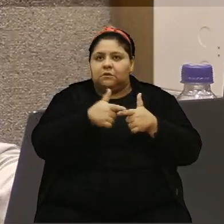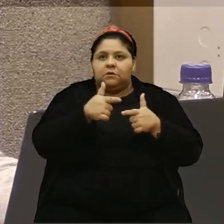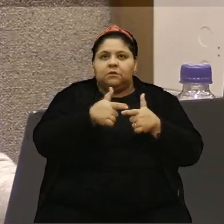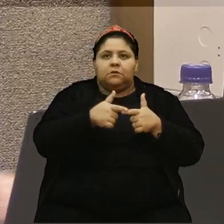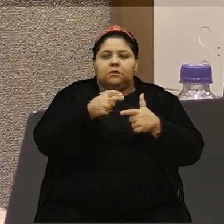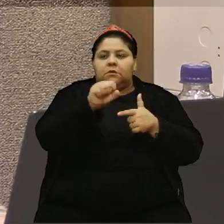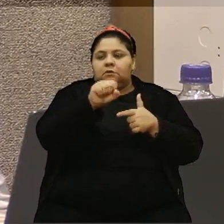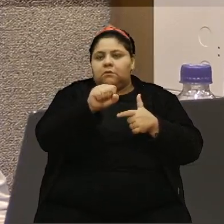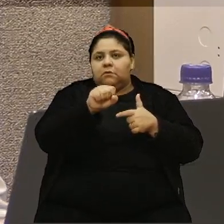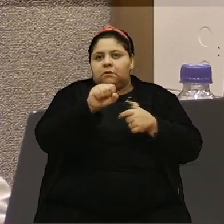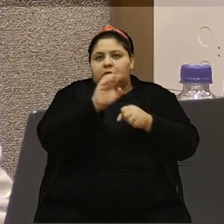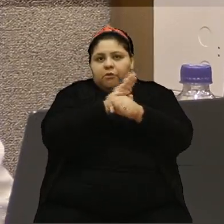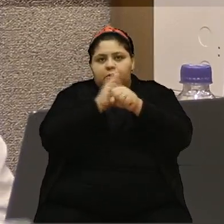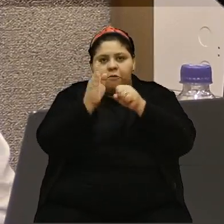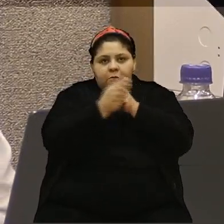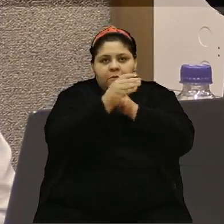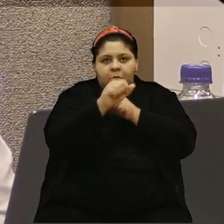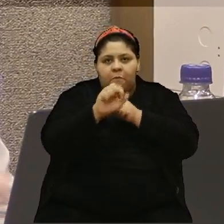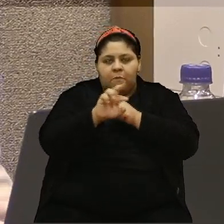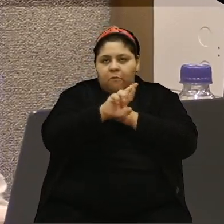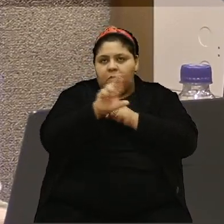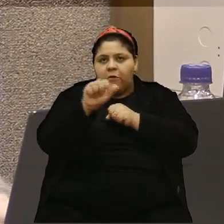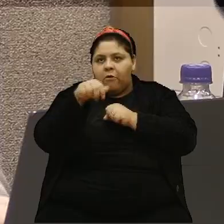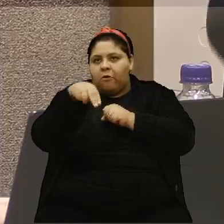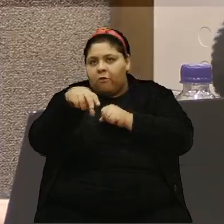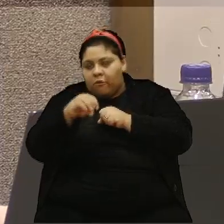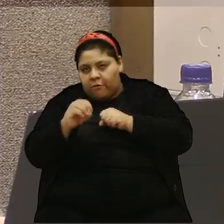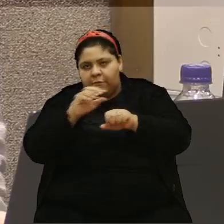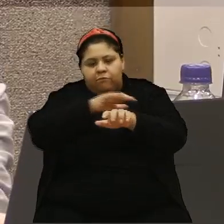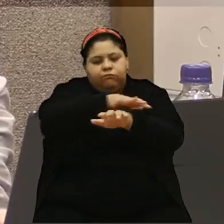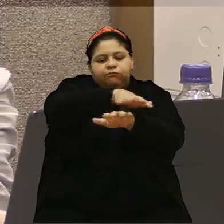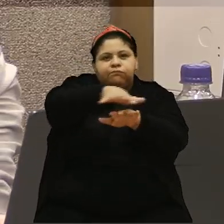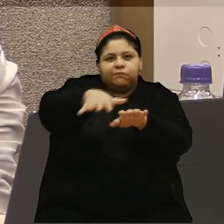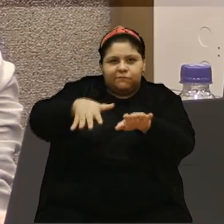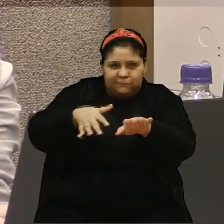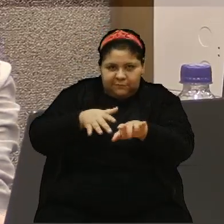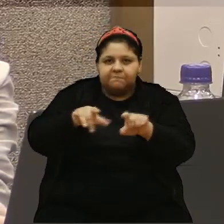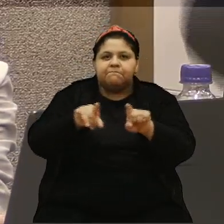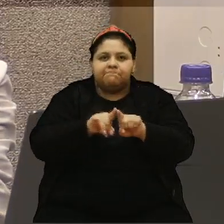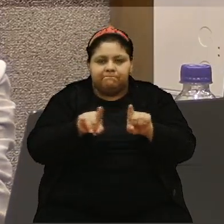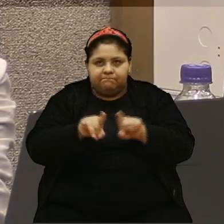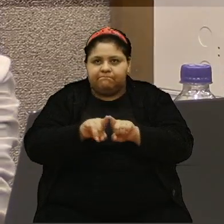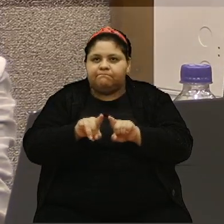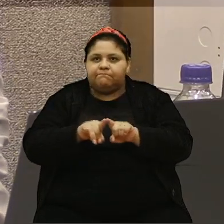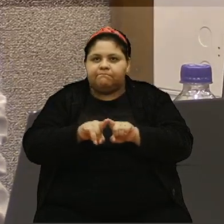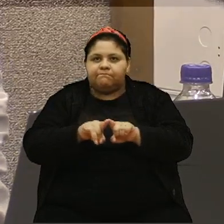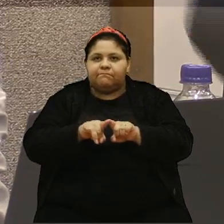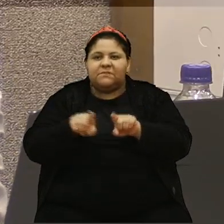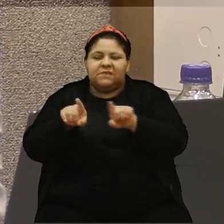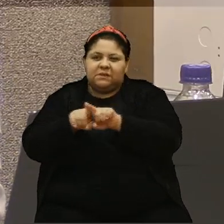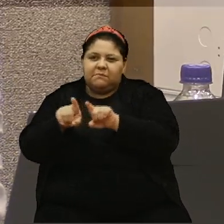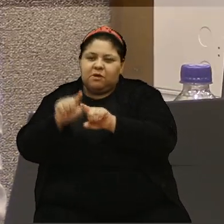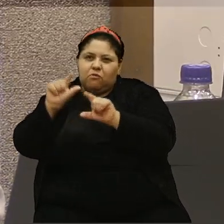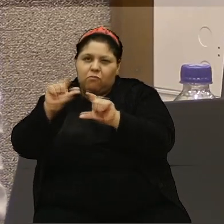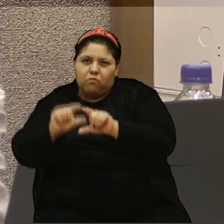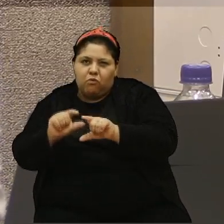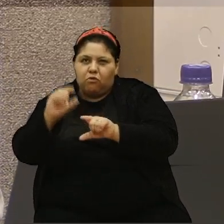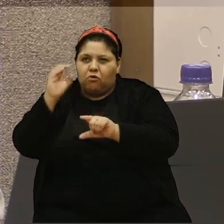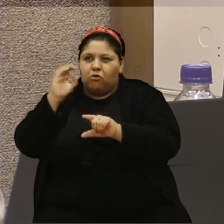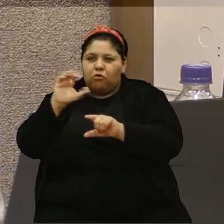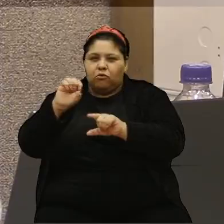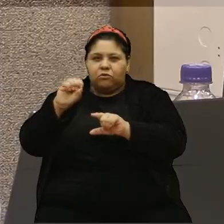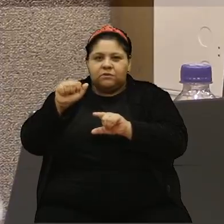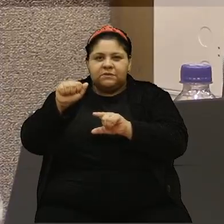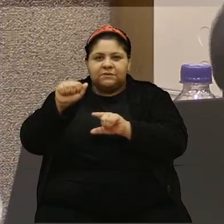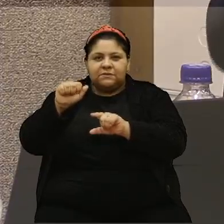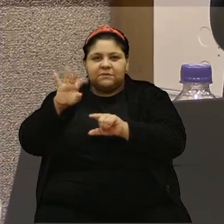Serrano, Capivari, San Ciro, Santo Antônio, parte aqui do Santa Fé, né? Então,